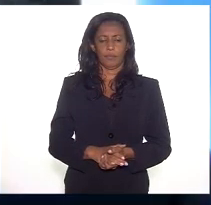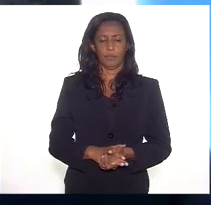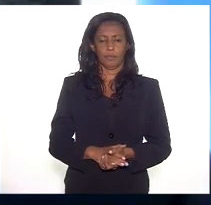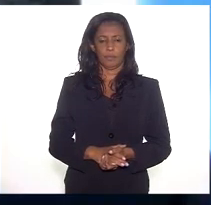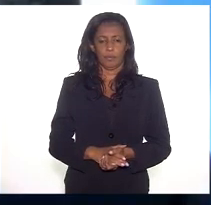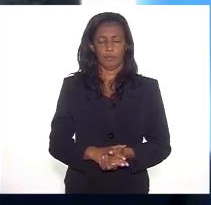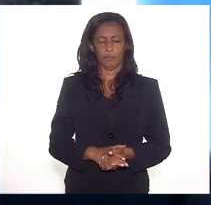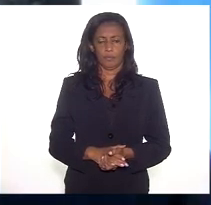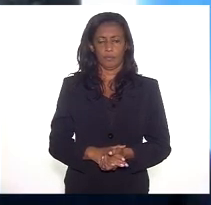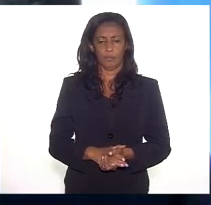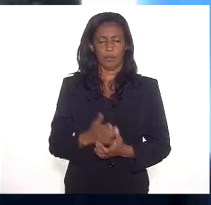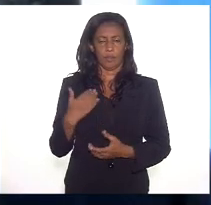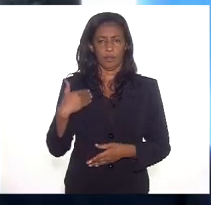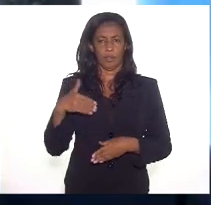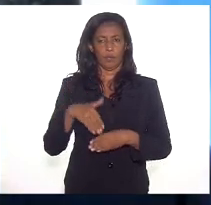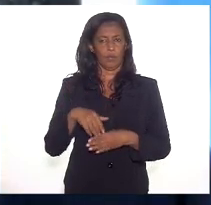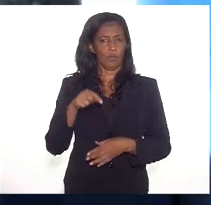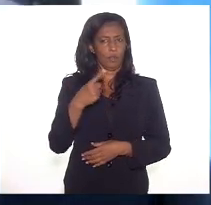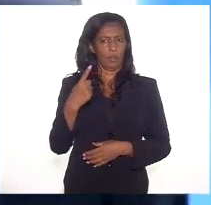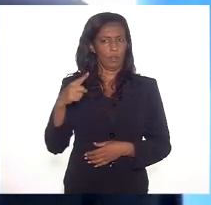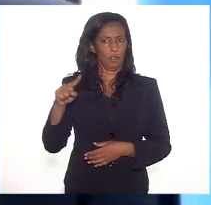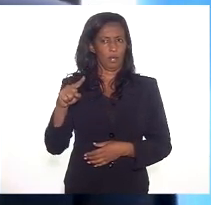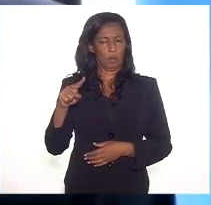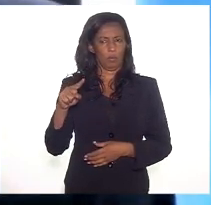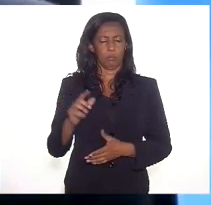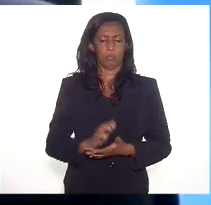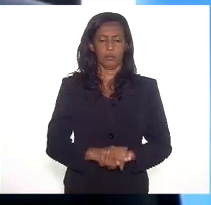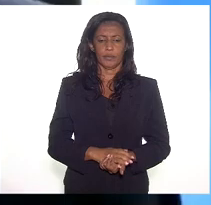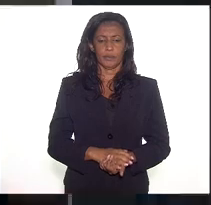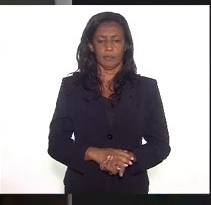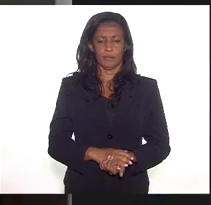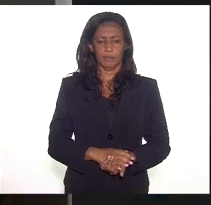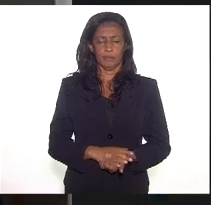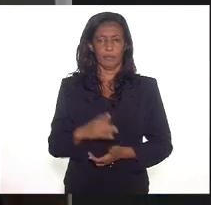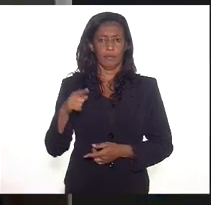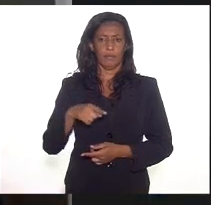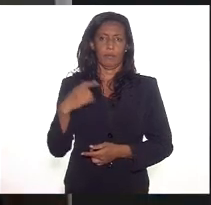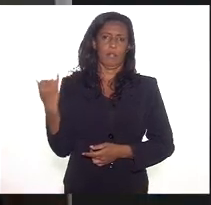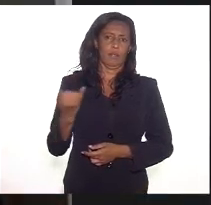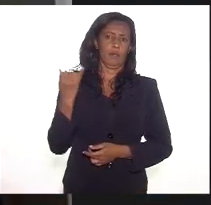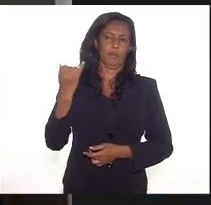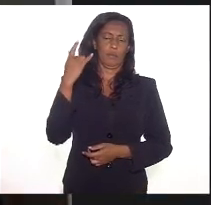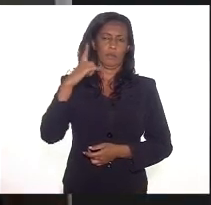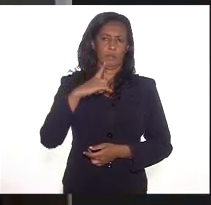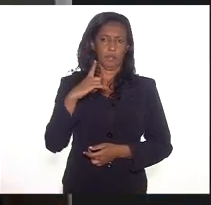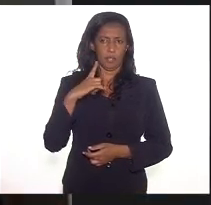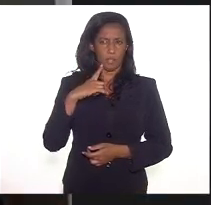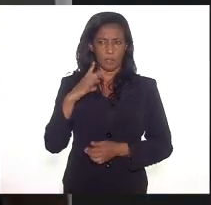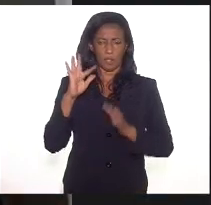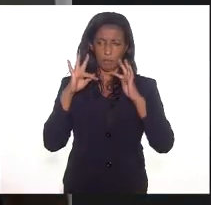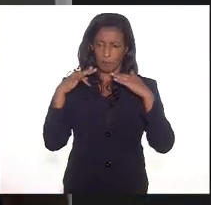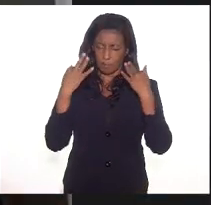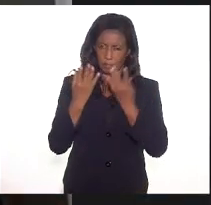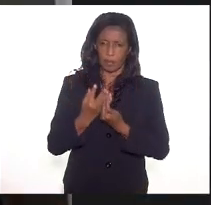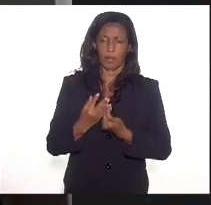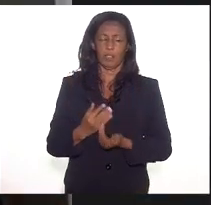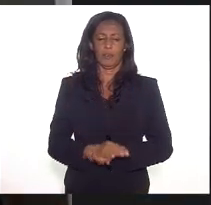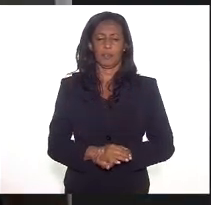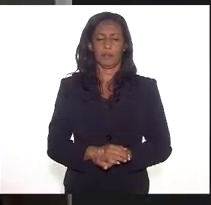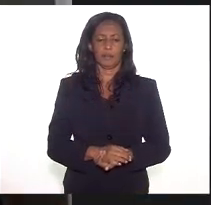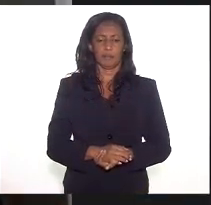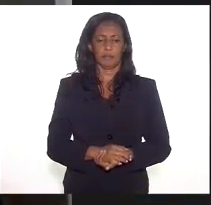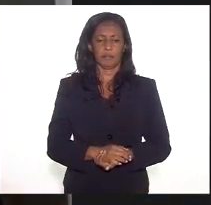E eu voto não pelo destaque, pela importância que tem para aquela família, né,